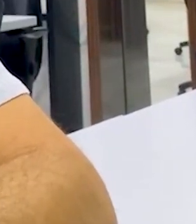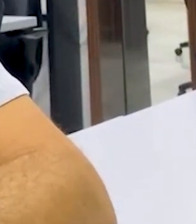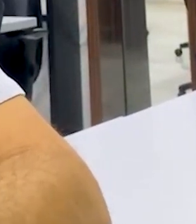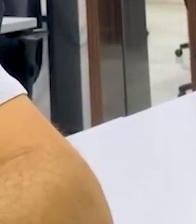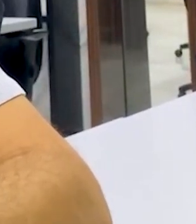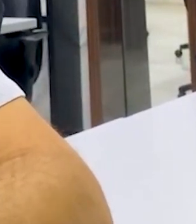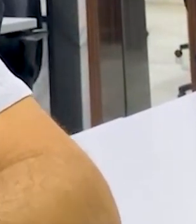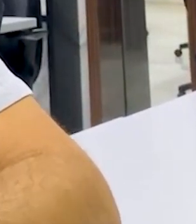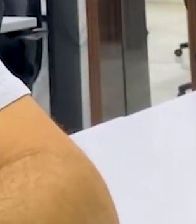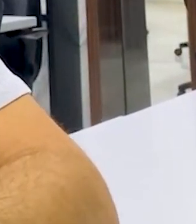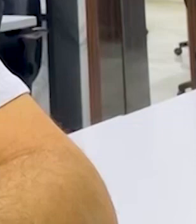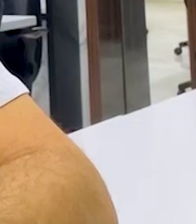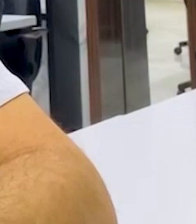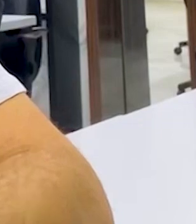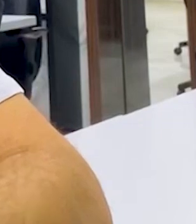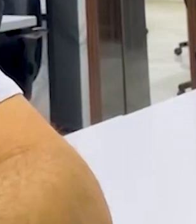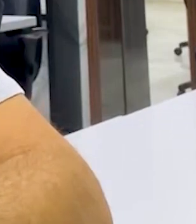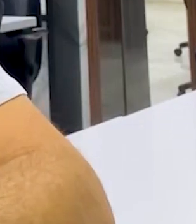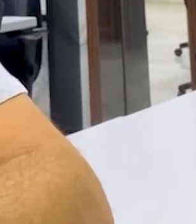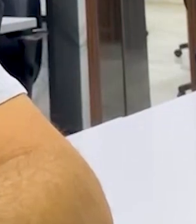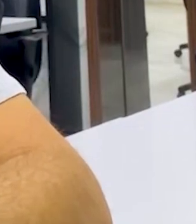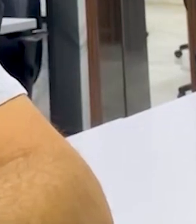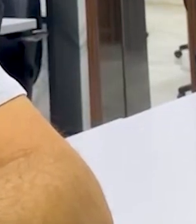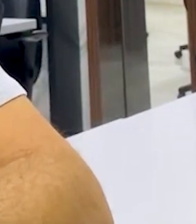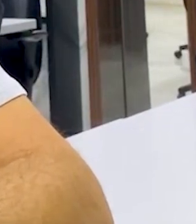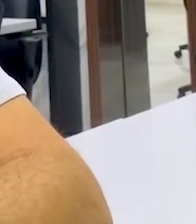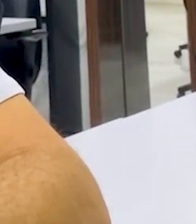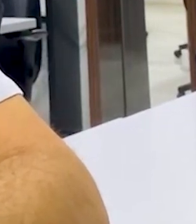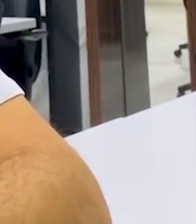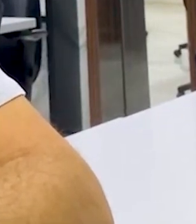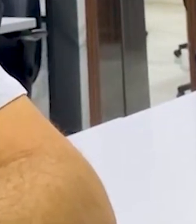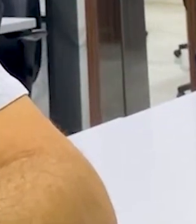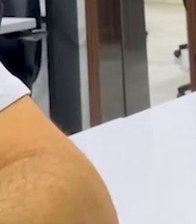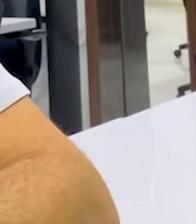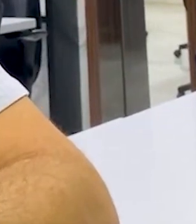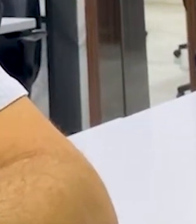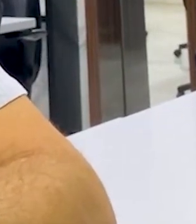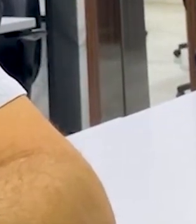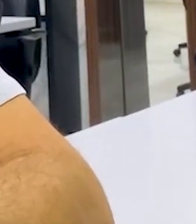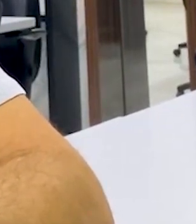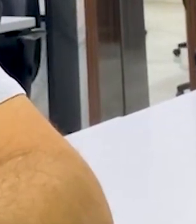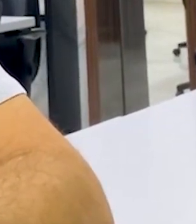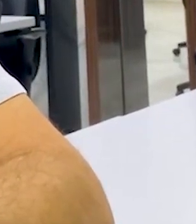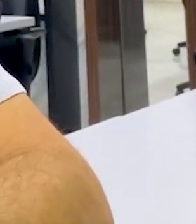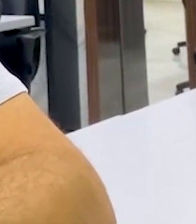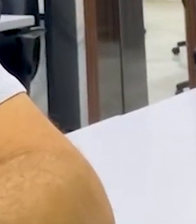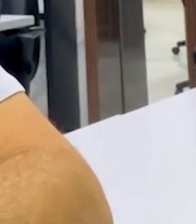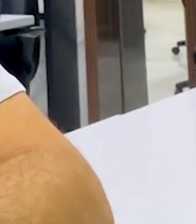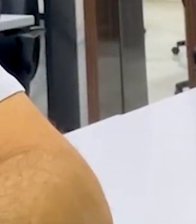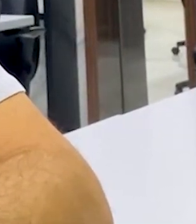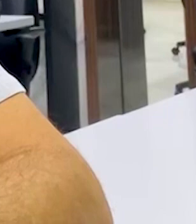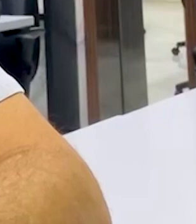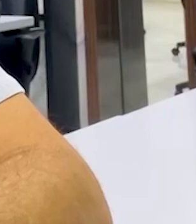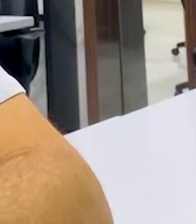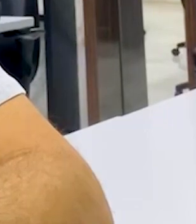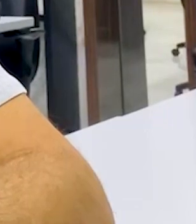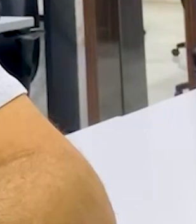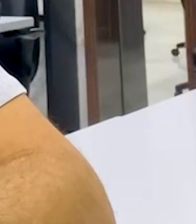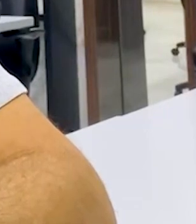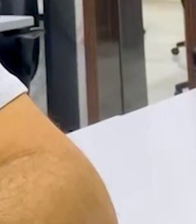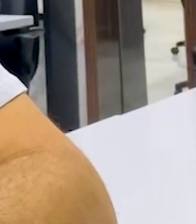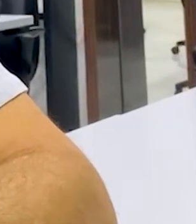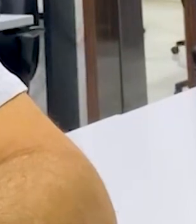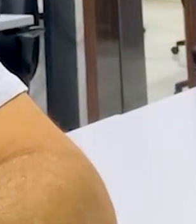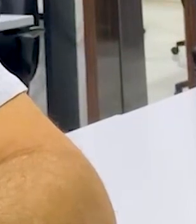entre agrupamentos que atendem em período integral e agrupamentos que atendem em período parcial. As crianças da faixa etária de 0 a 3 anos